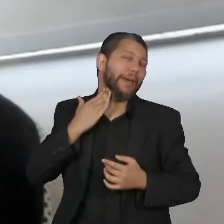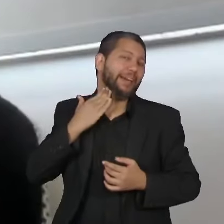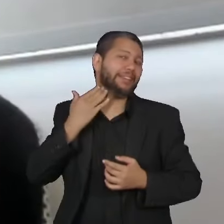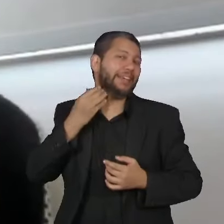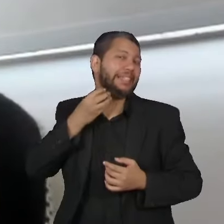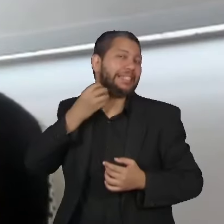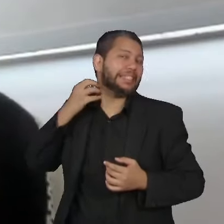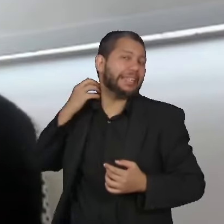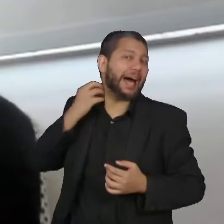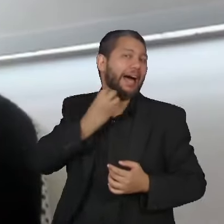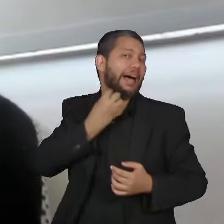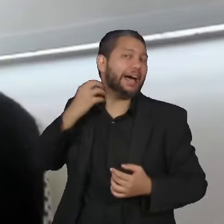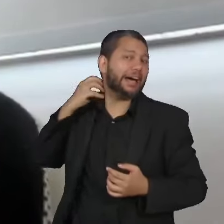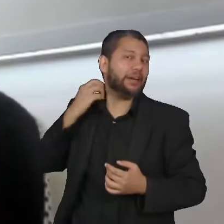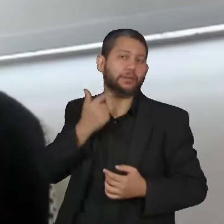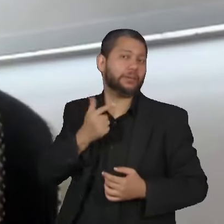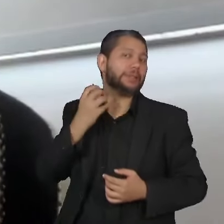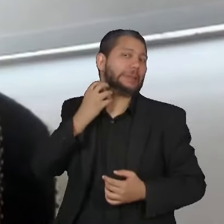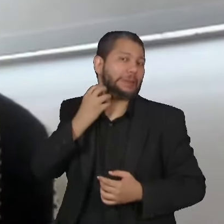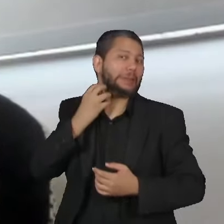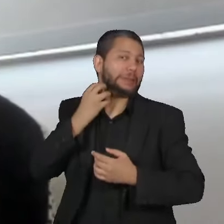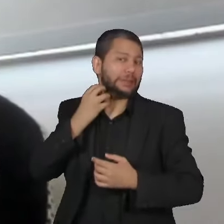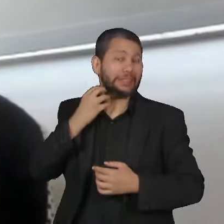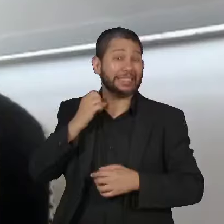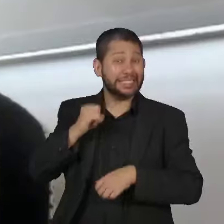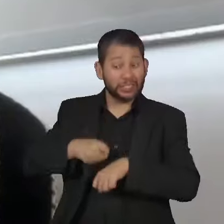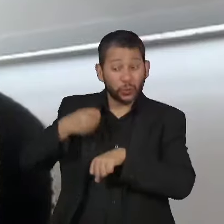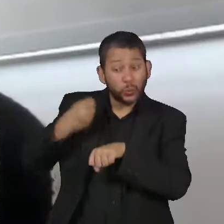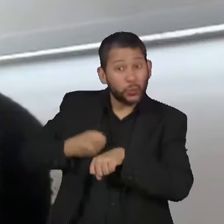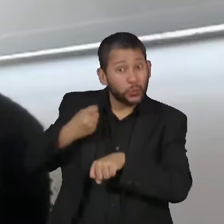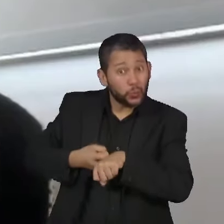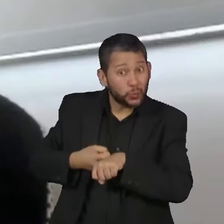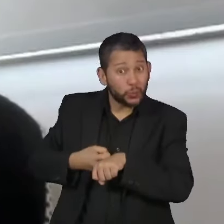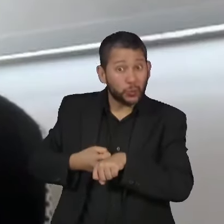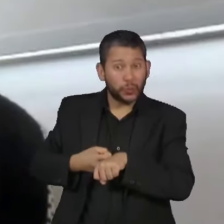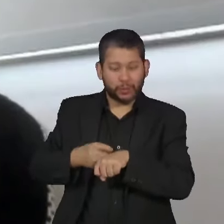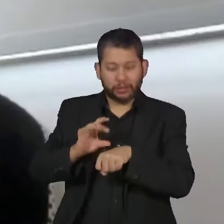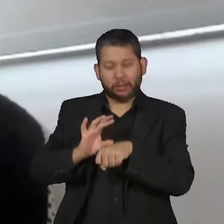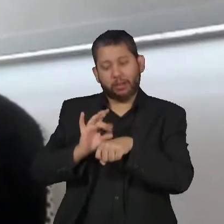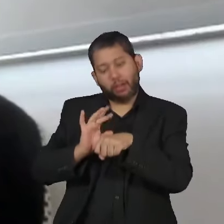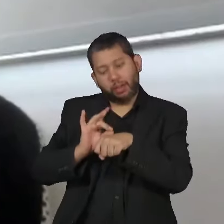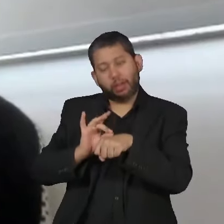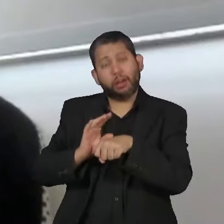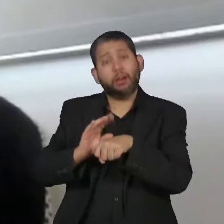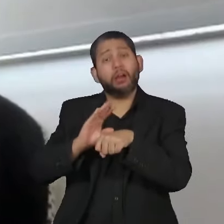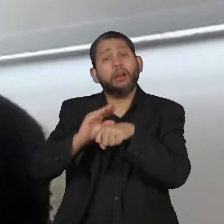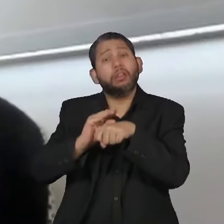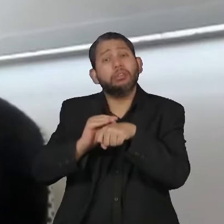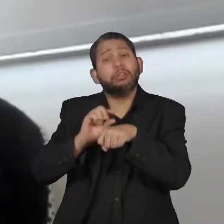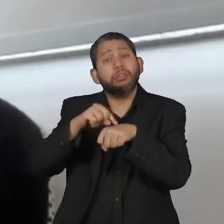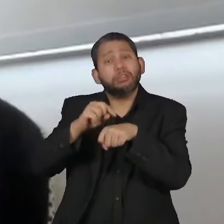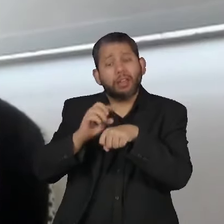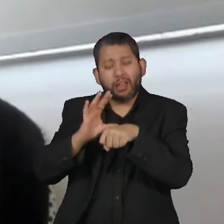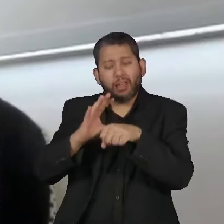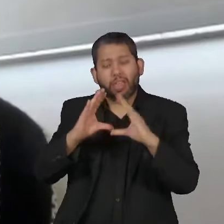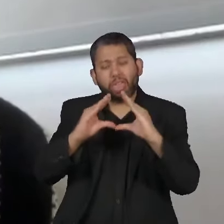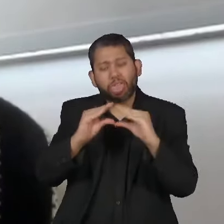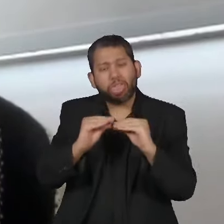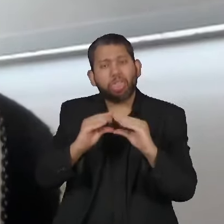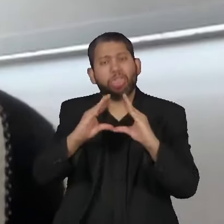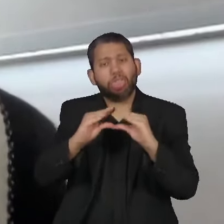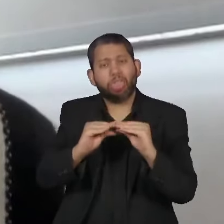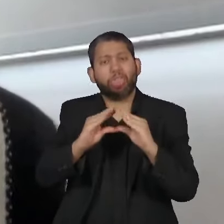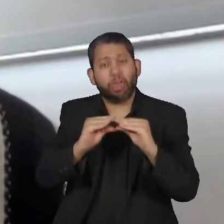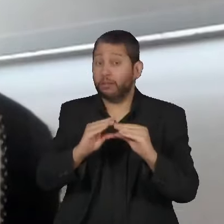ele não é móvel, ou se ela é muito dura, porque claramente essas línguas nossas, caracteristicamente, elas são fibroelásticas, que a gente chama, elas